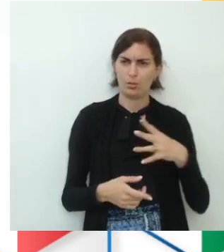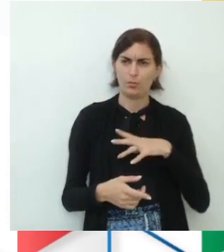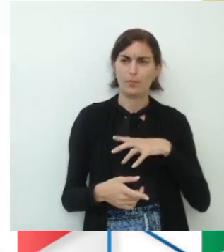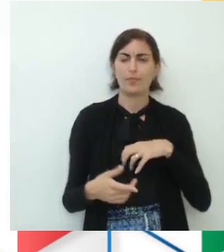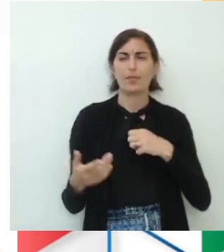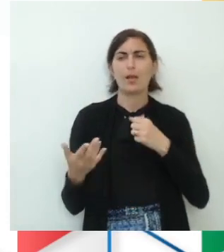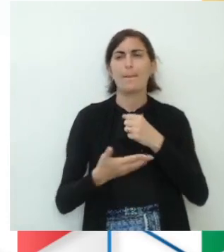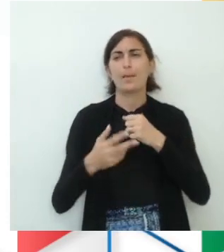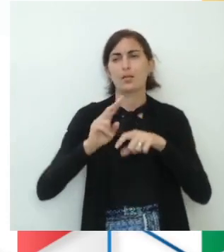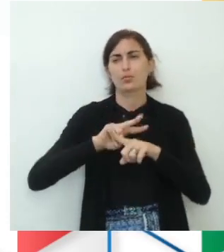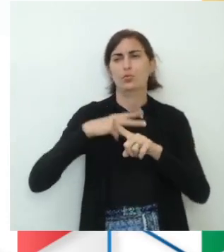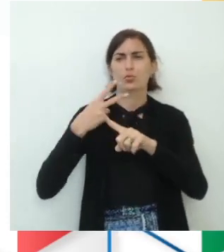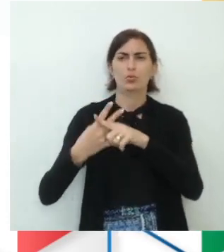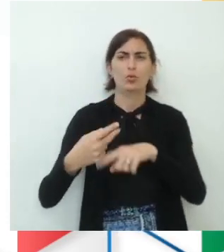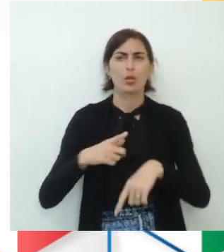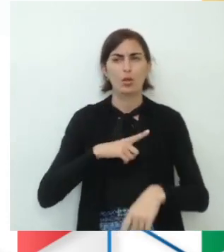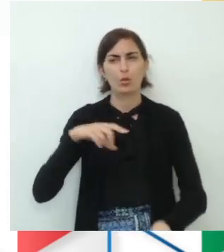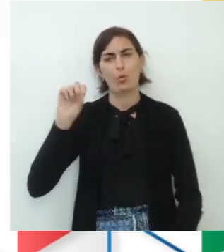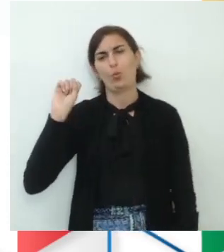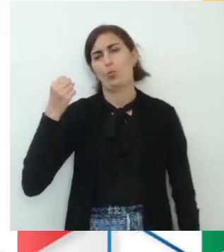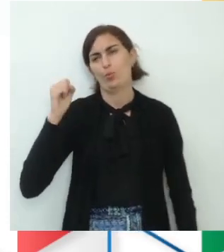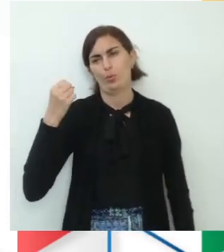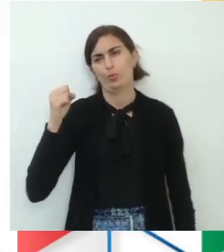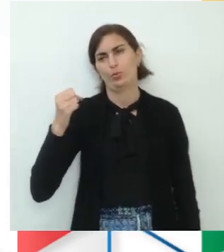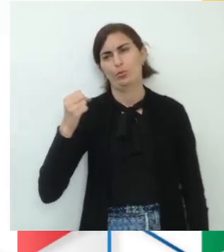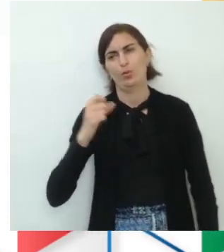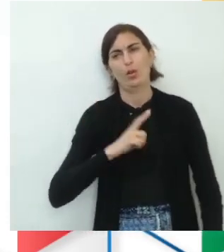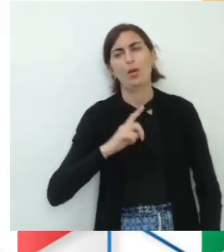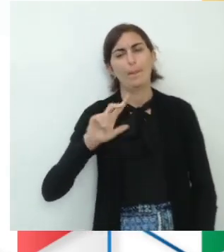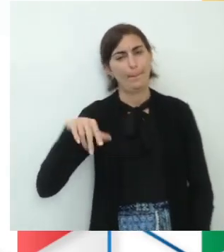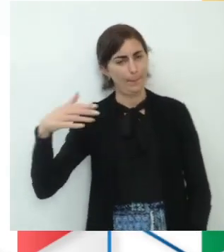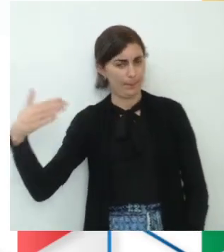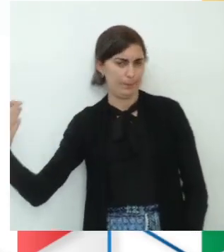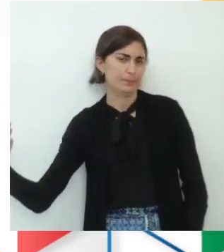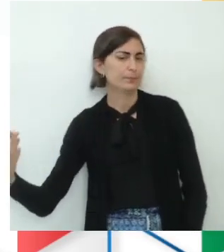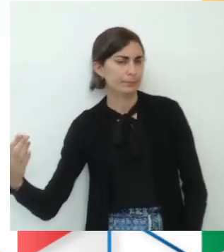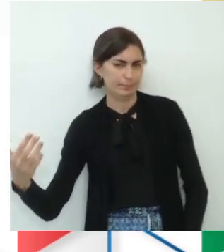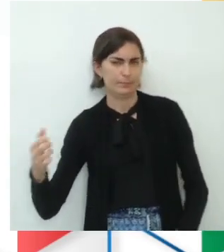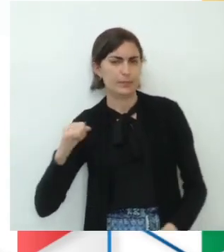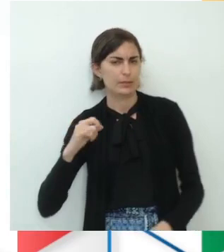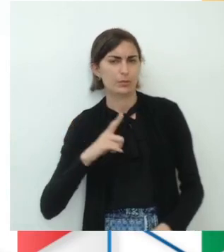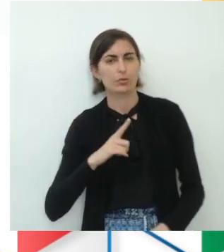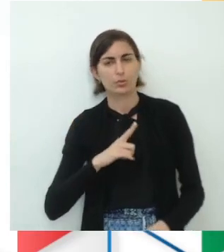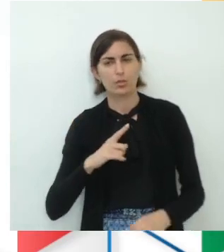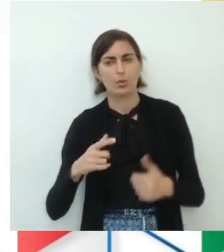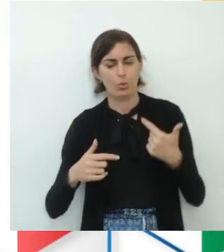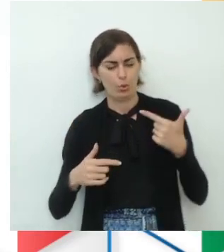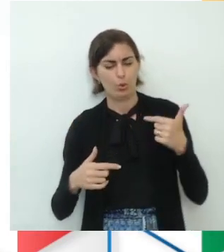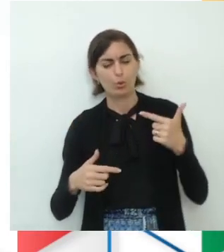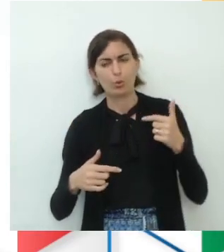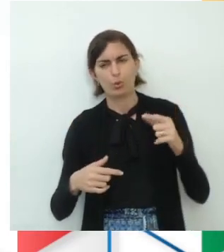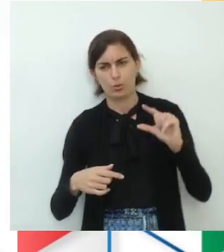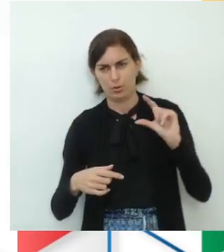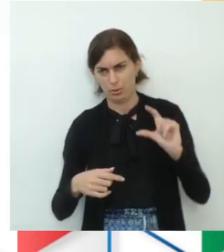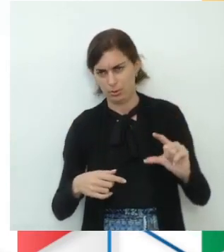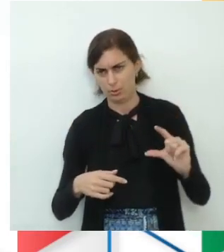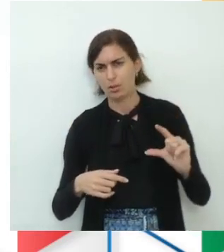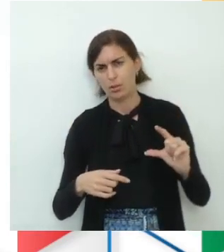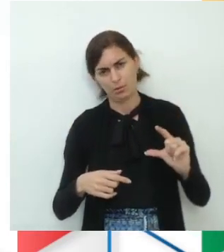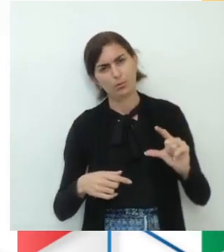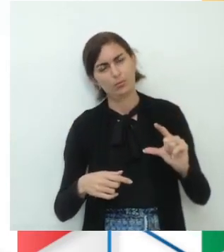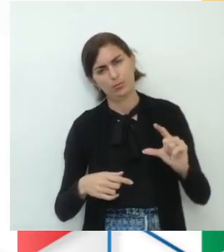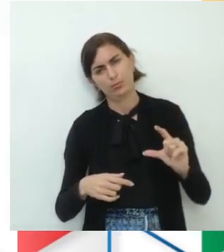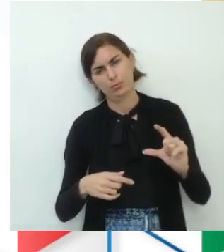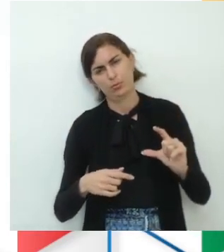eu vou ter o dobro, então teria 8. Então, proporcionalmente, se eu tenho 12 quadradinhos de